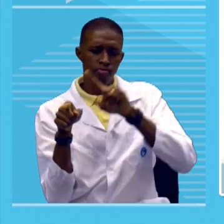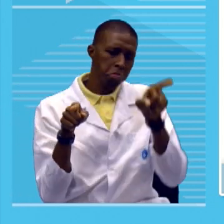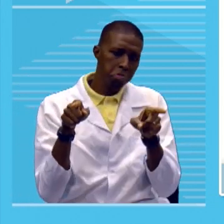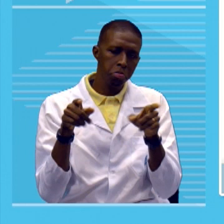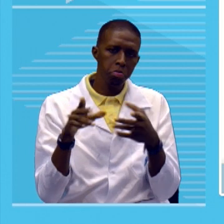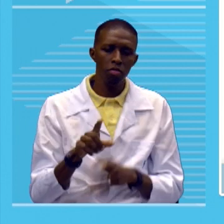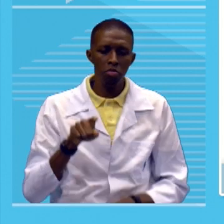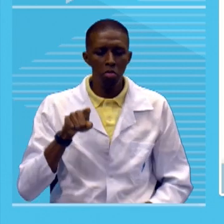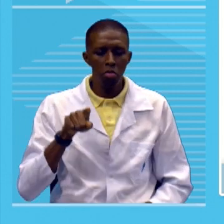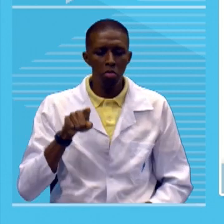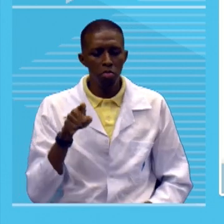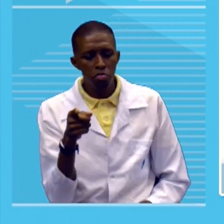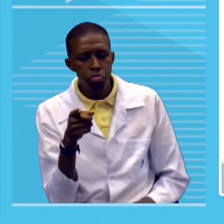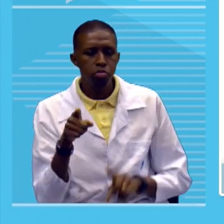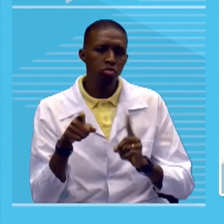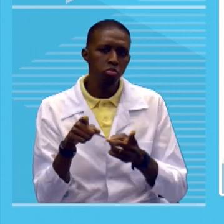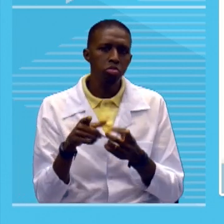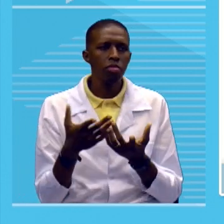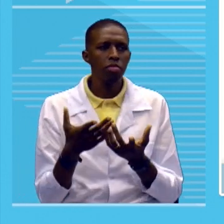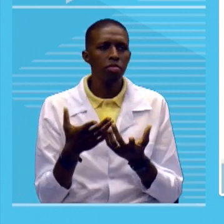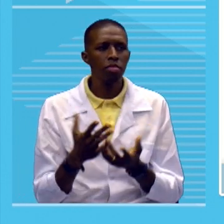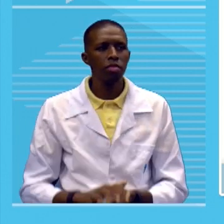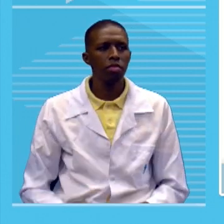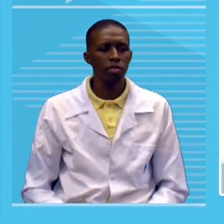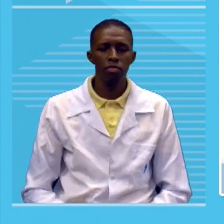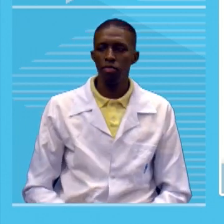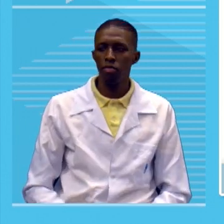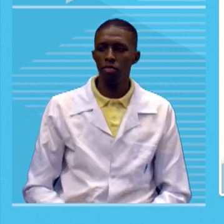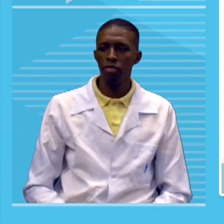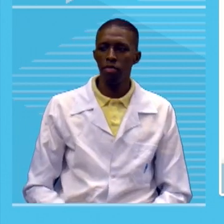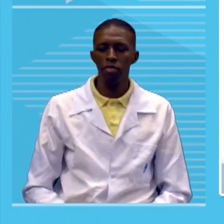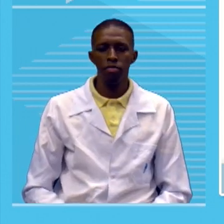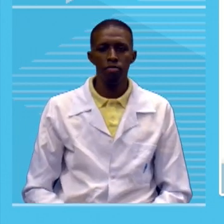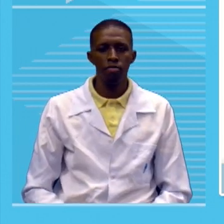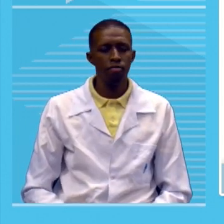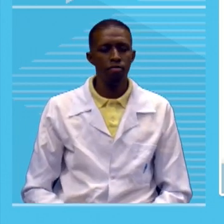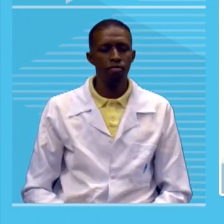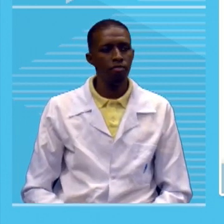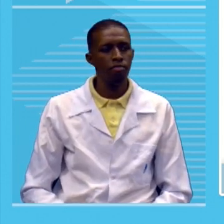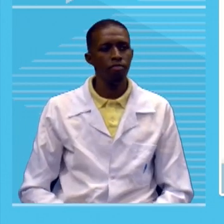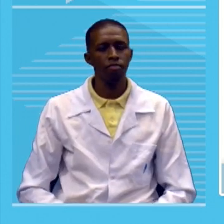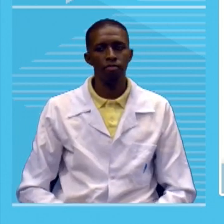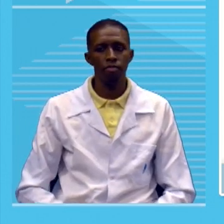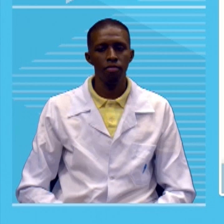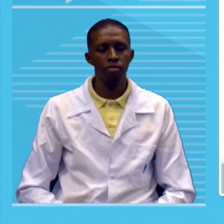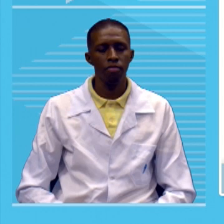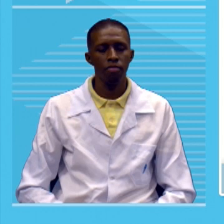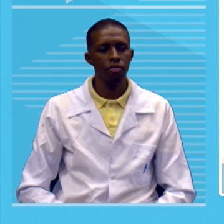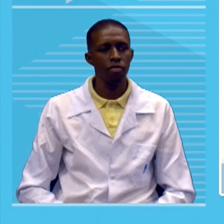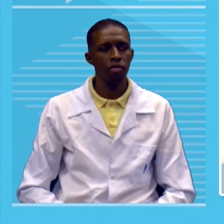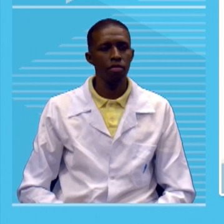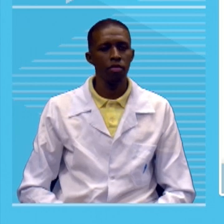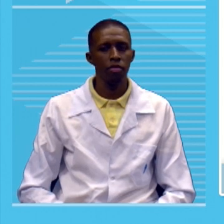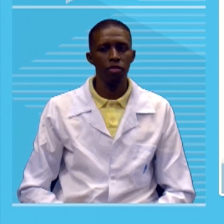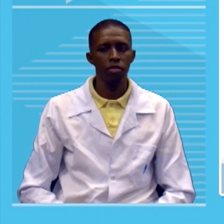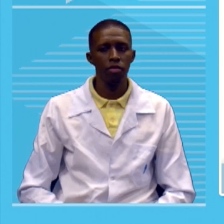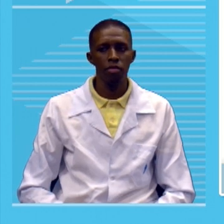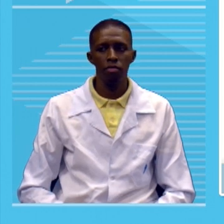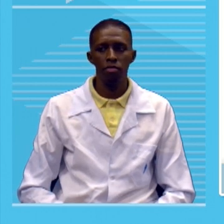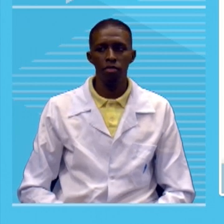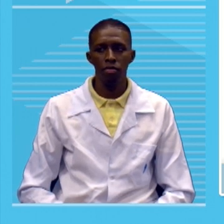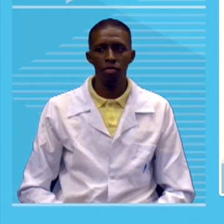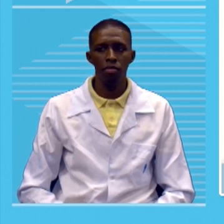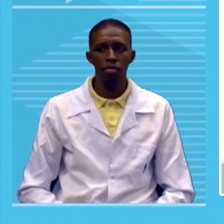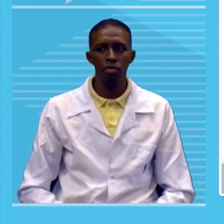Dois pontinhos na cor laranja também, um ponto de exclamação, né? Nessa cor aí